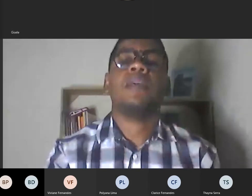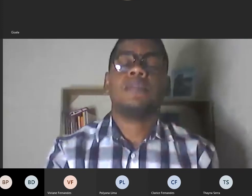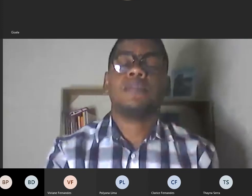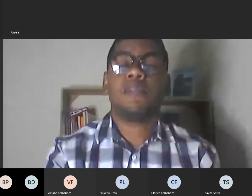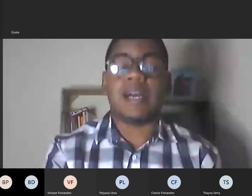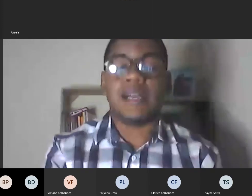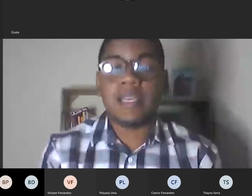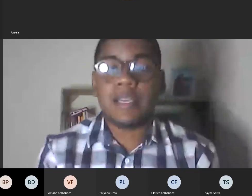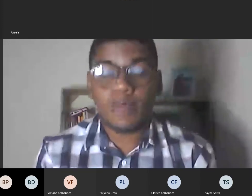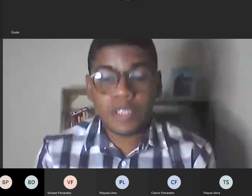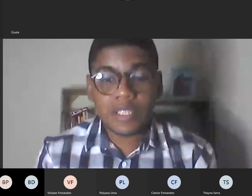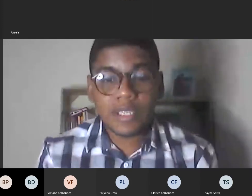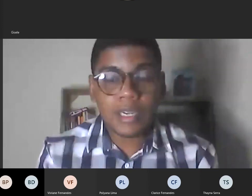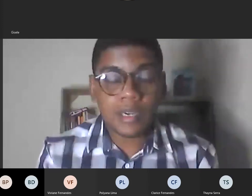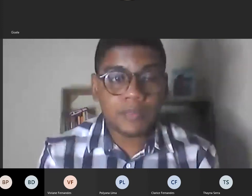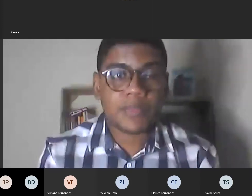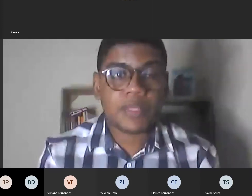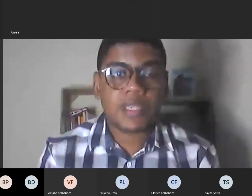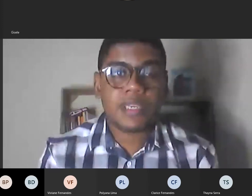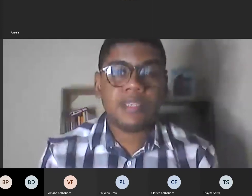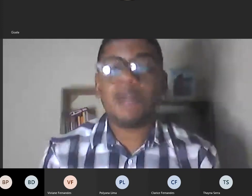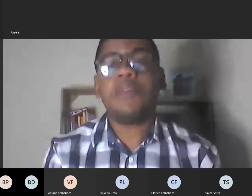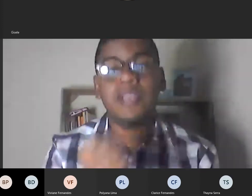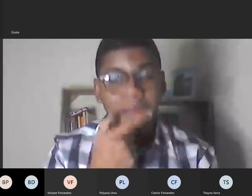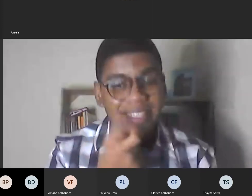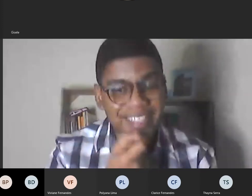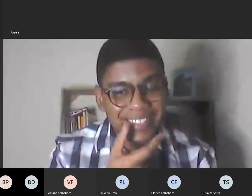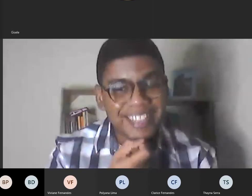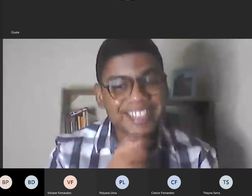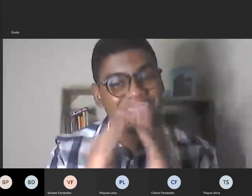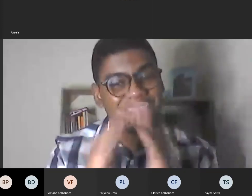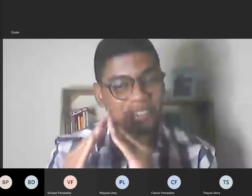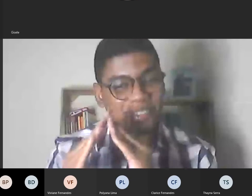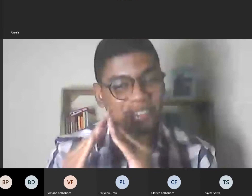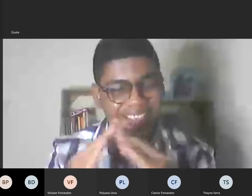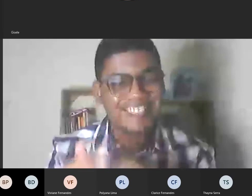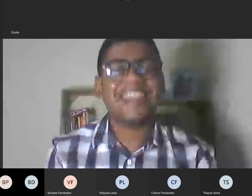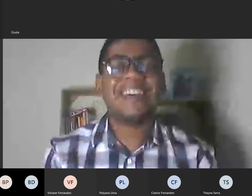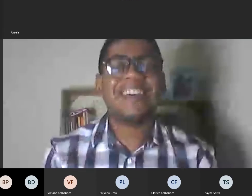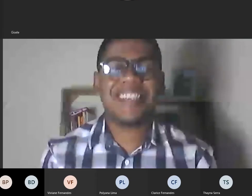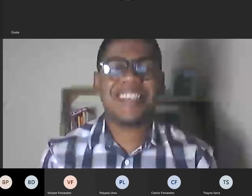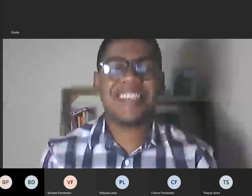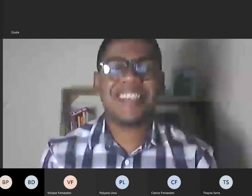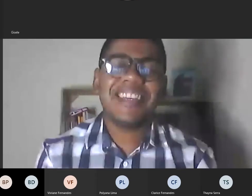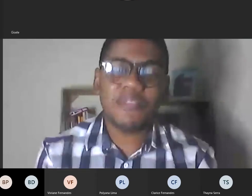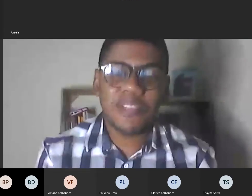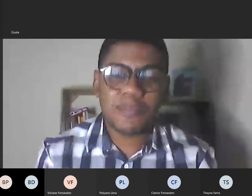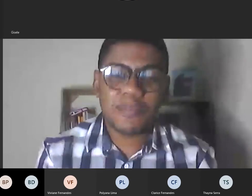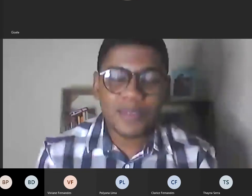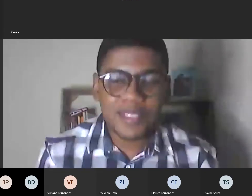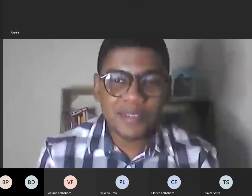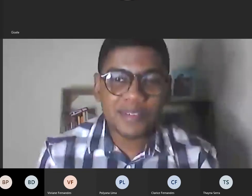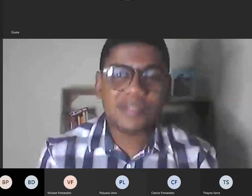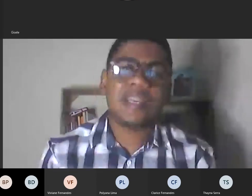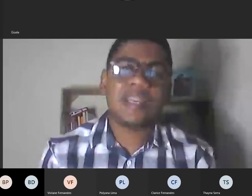Ok. Vamos lá. Como dizia, então, não riam aí nas casas de vocês, ok? São